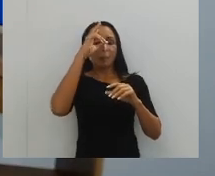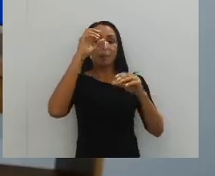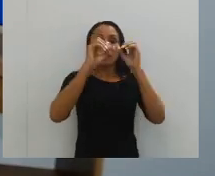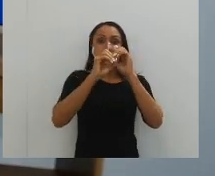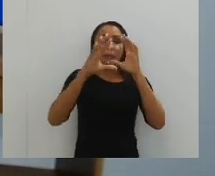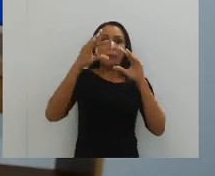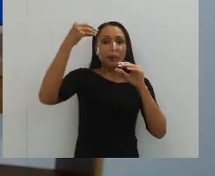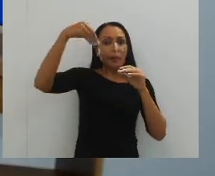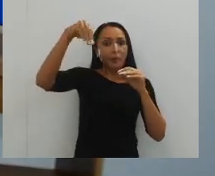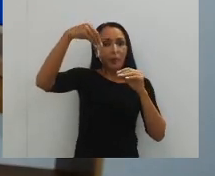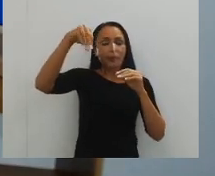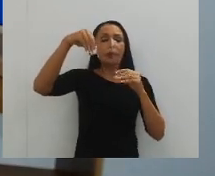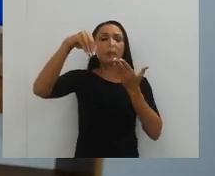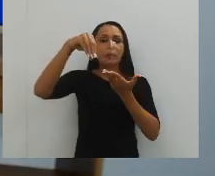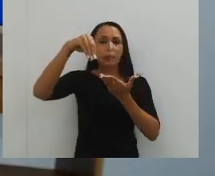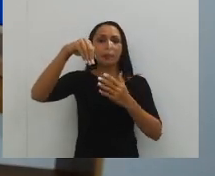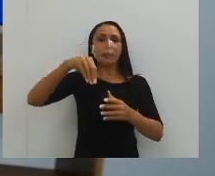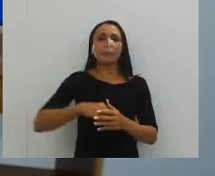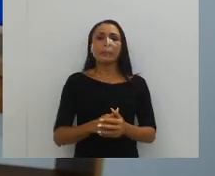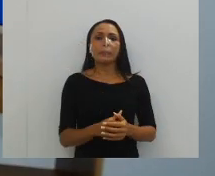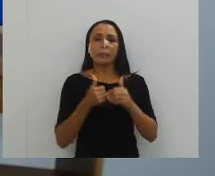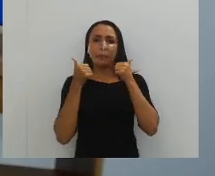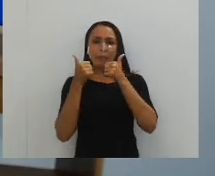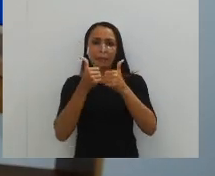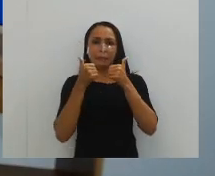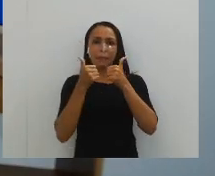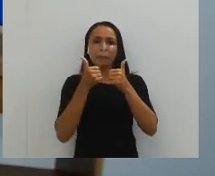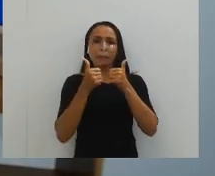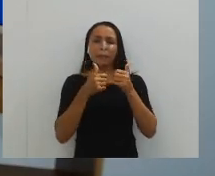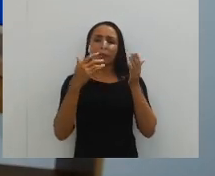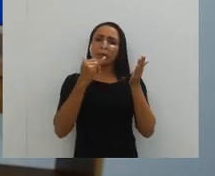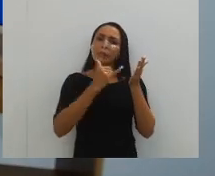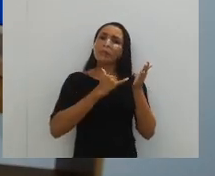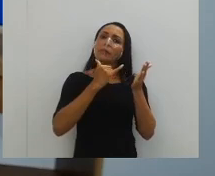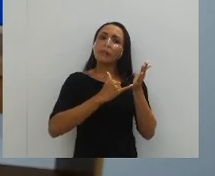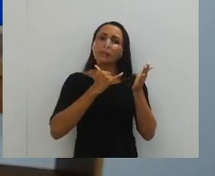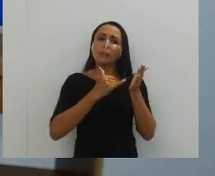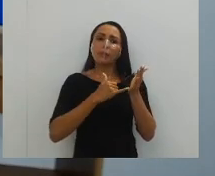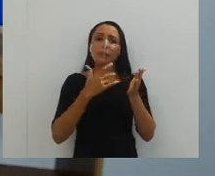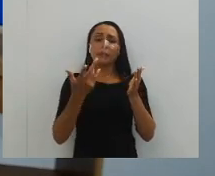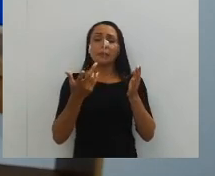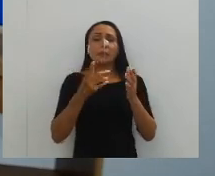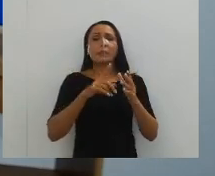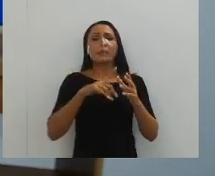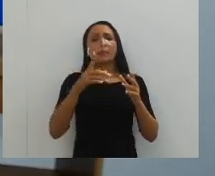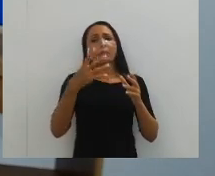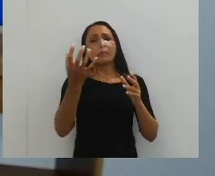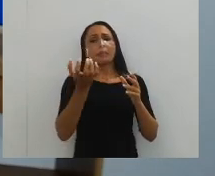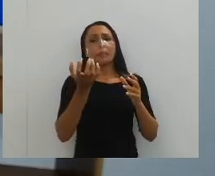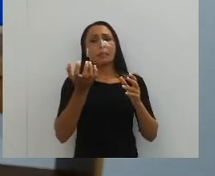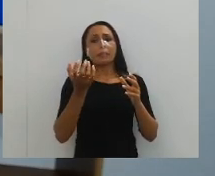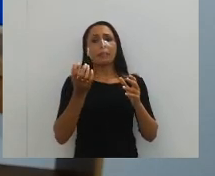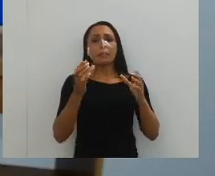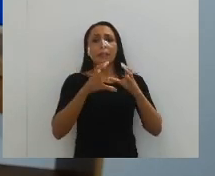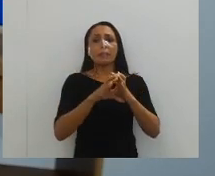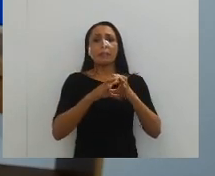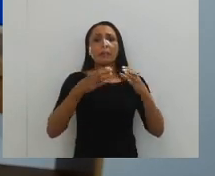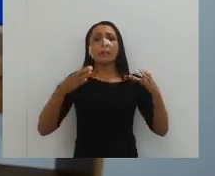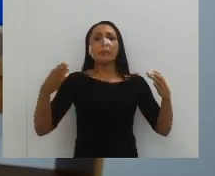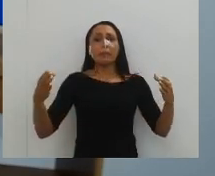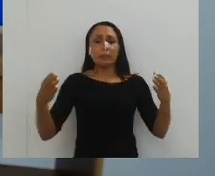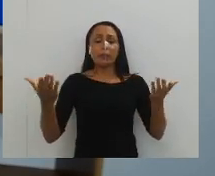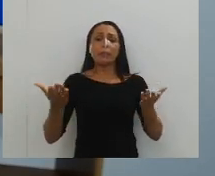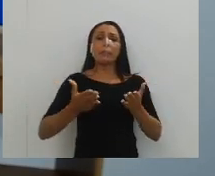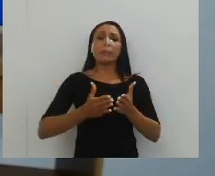primeira mão a notificação lá do aplicativo, beleza? Então se inscreve lá e se você quiser ampliar os